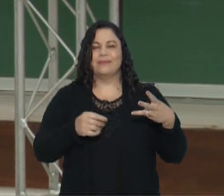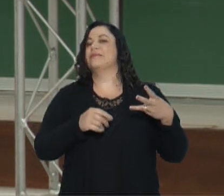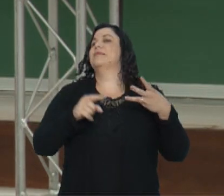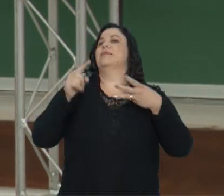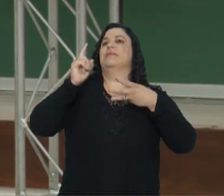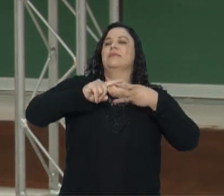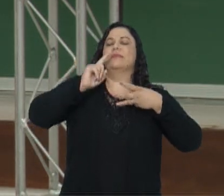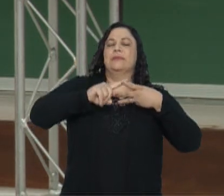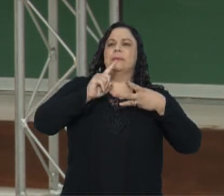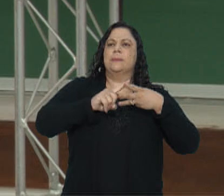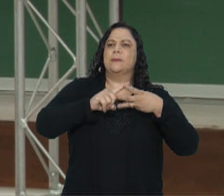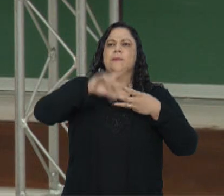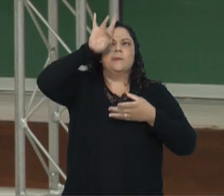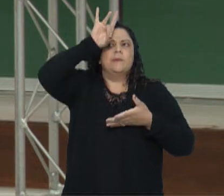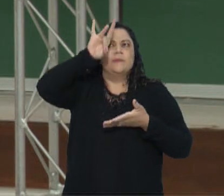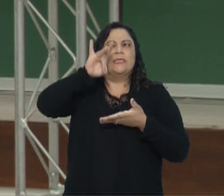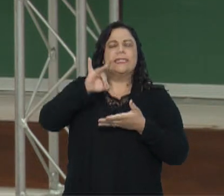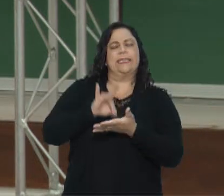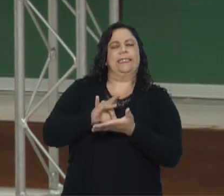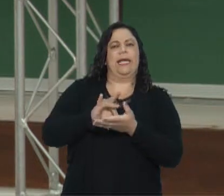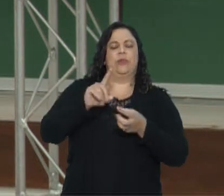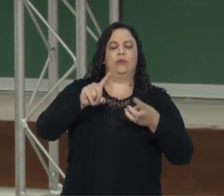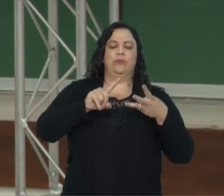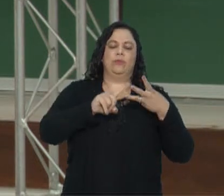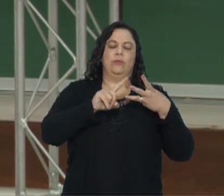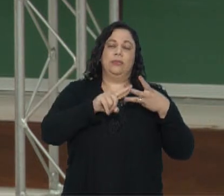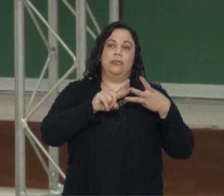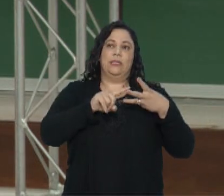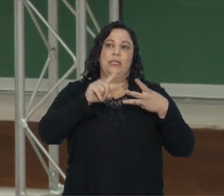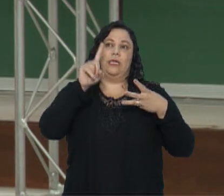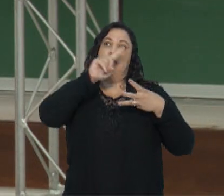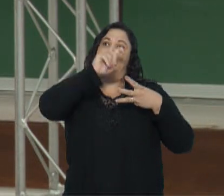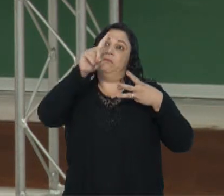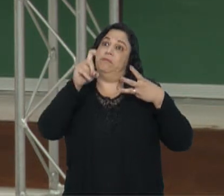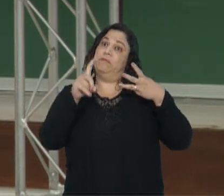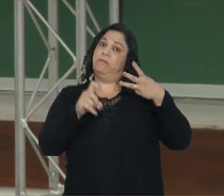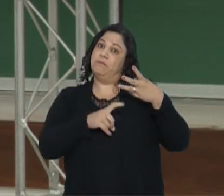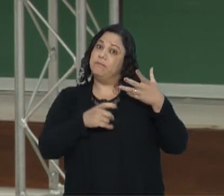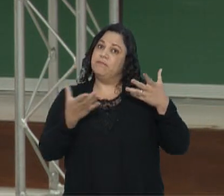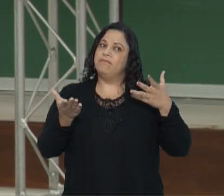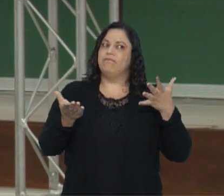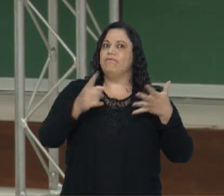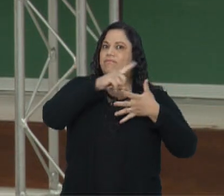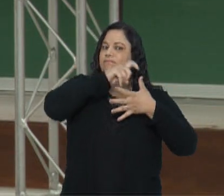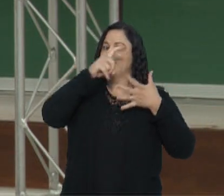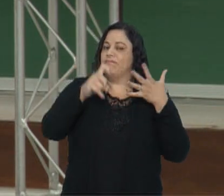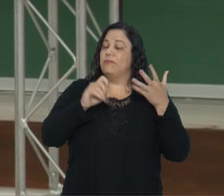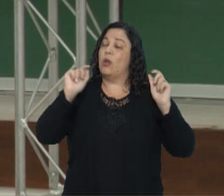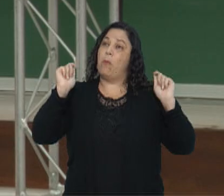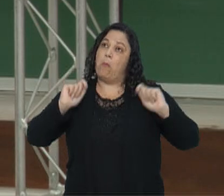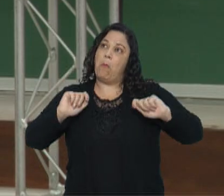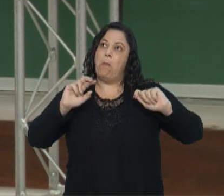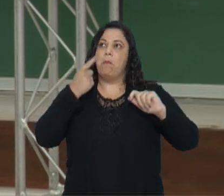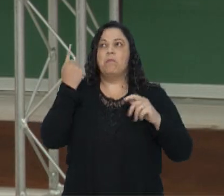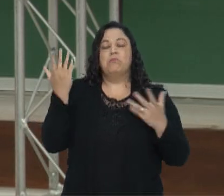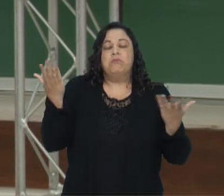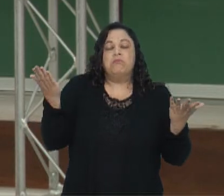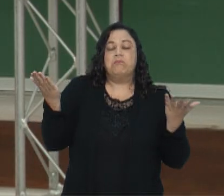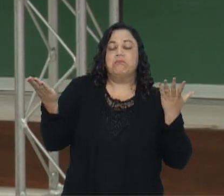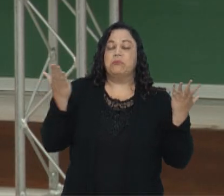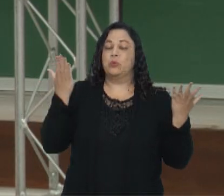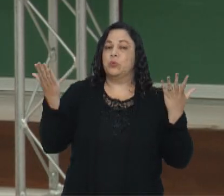indicativo, fato certo. Subjuntivo, uma hipótese, poderá acontecer ou não. E